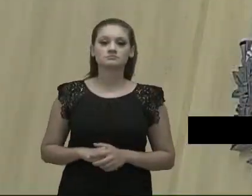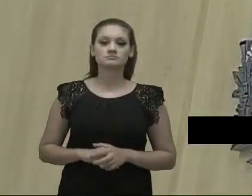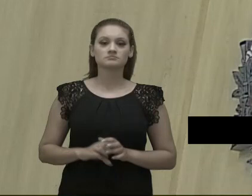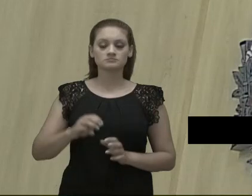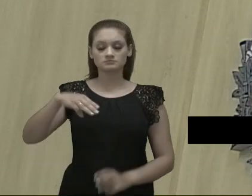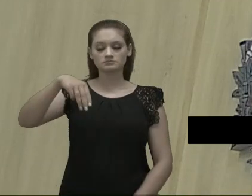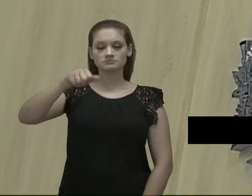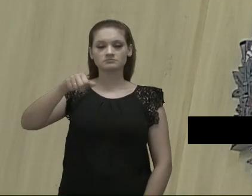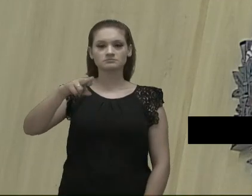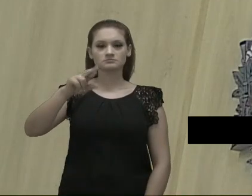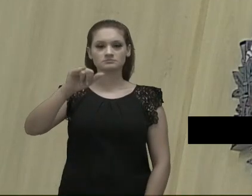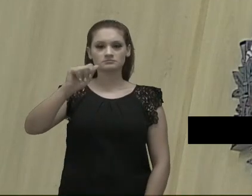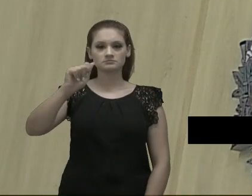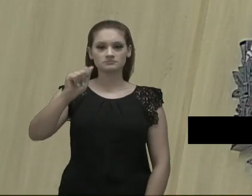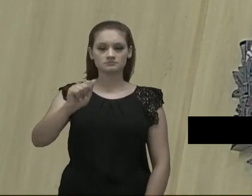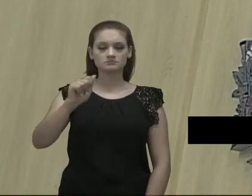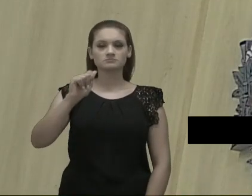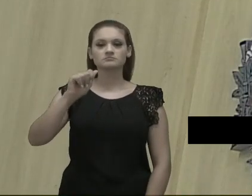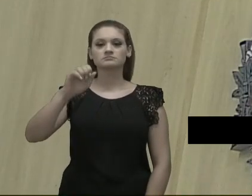Marilena,